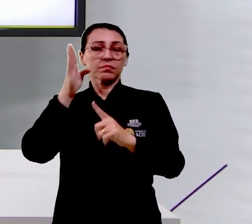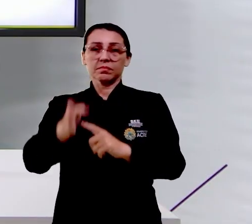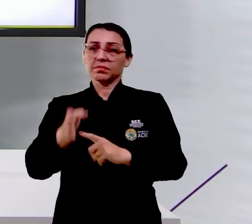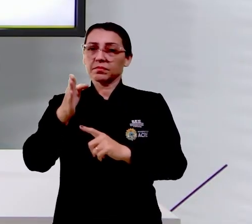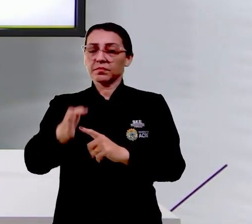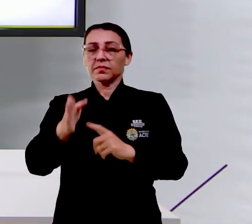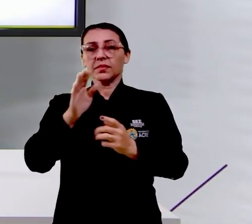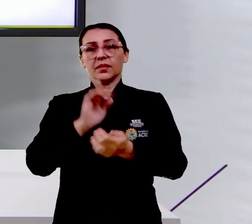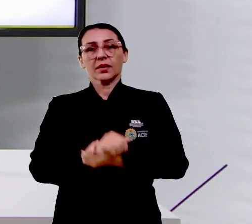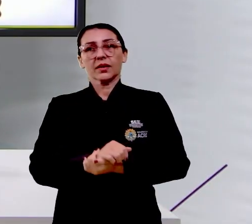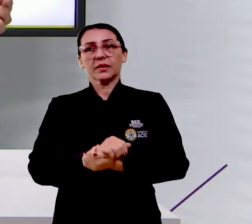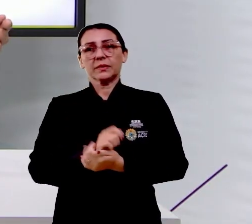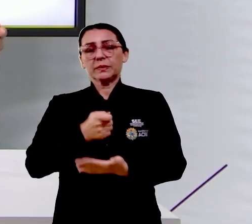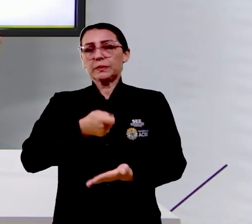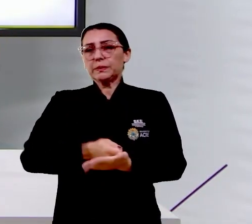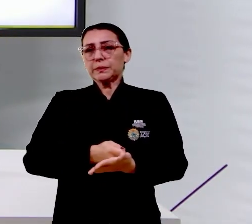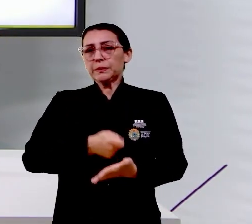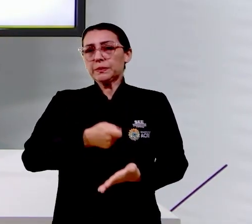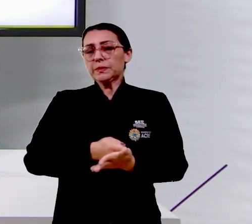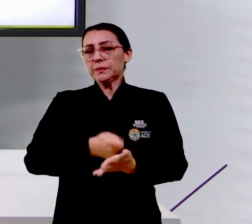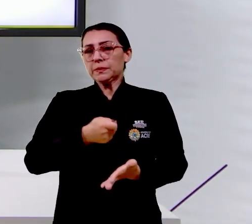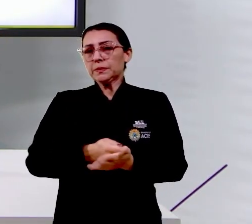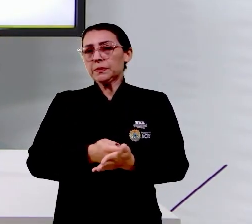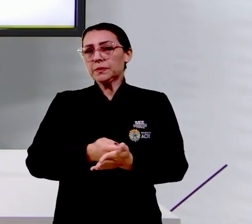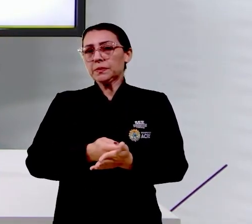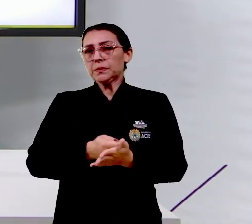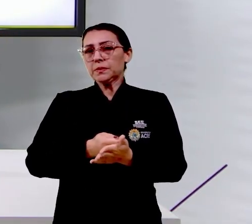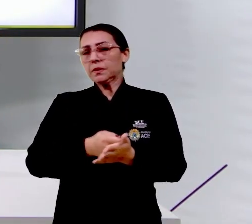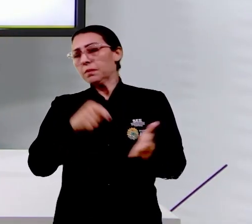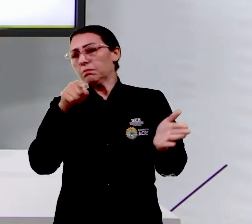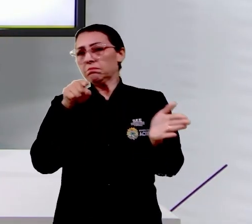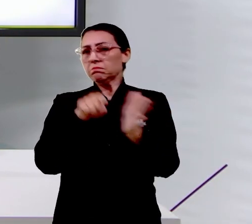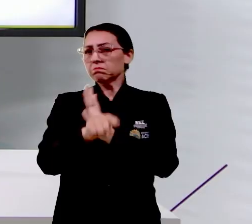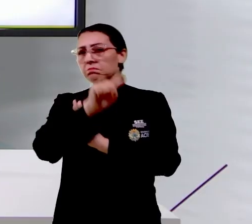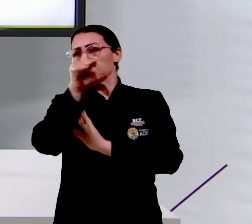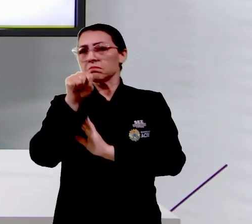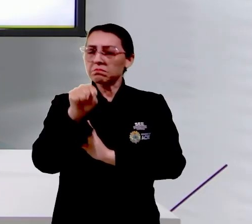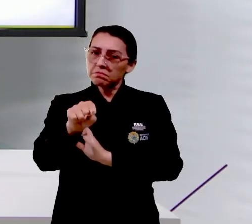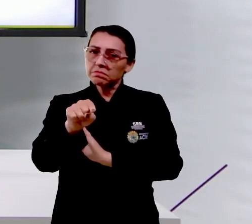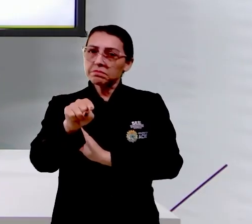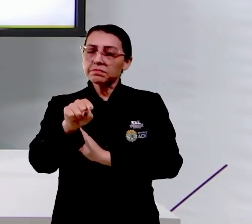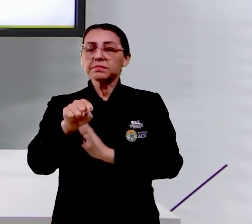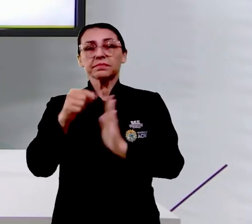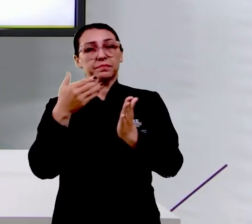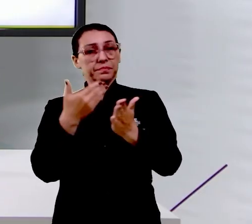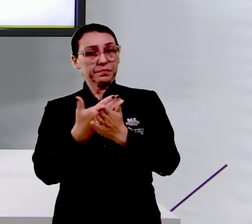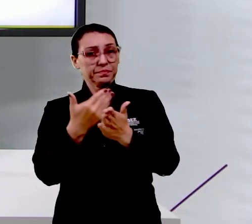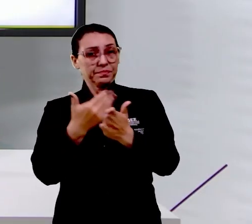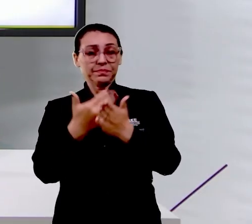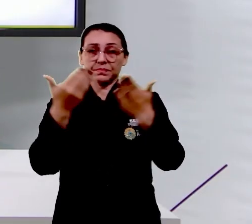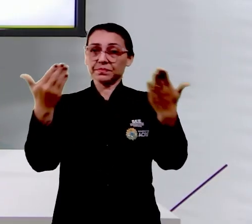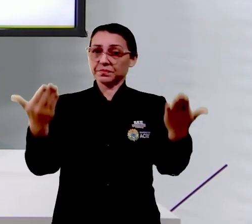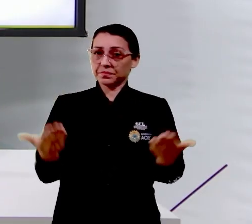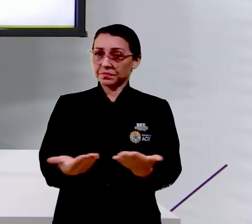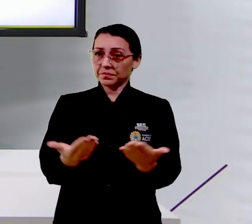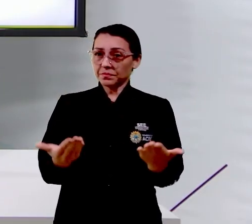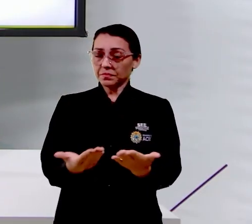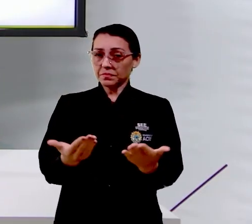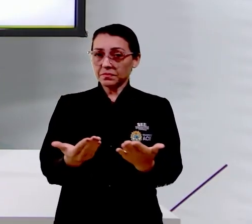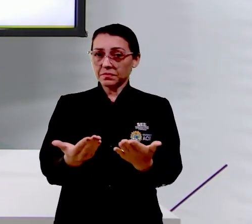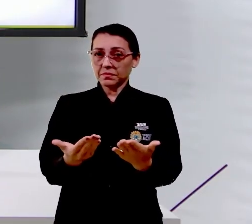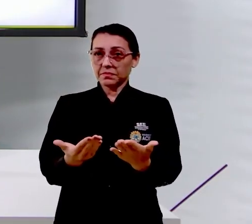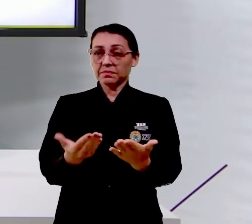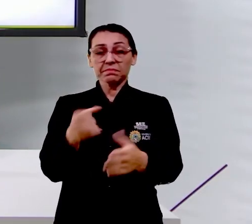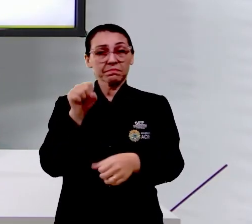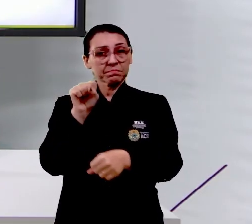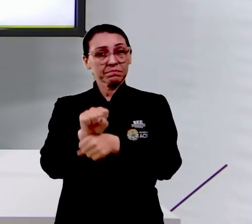ela vai ser duramente questionada. Então, essa foi a nossa aula de hoje.